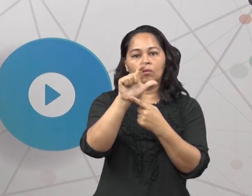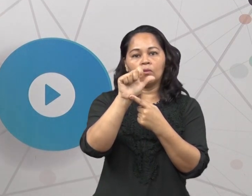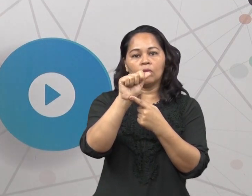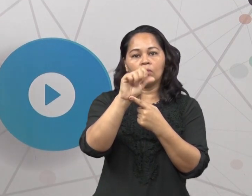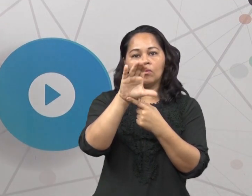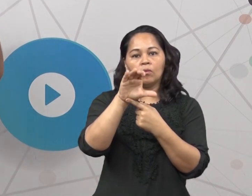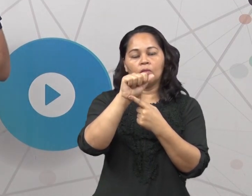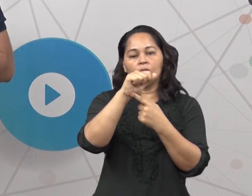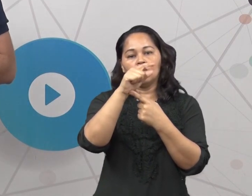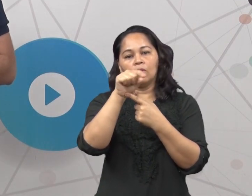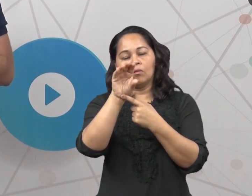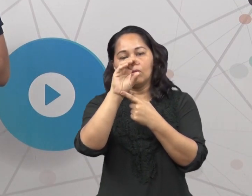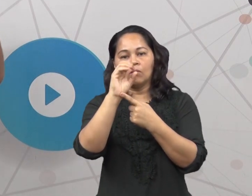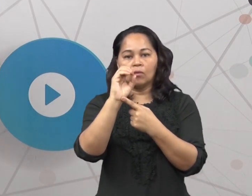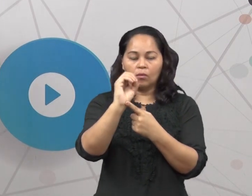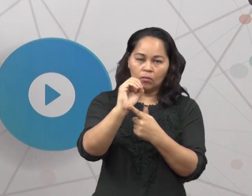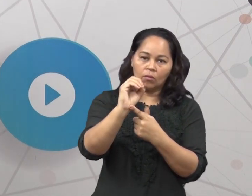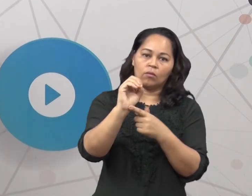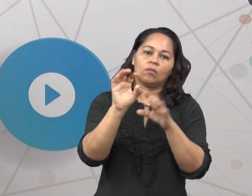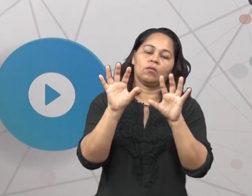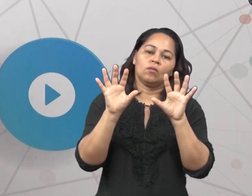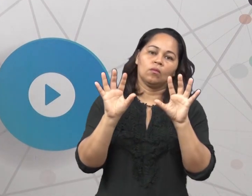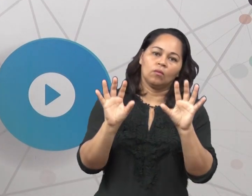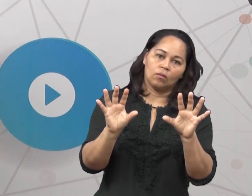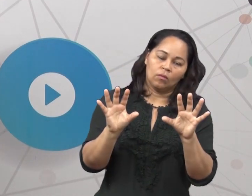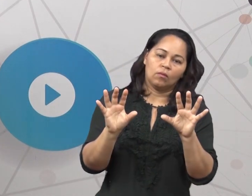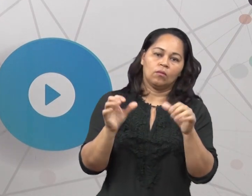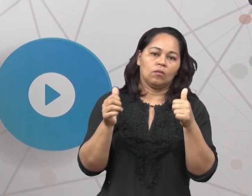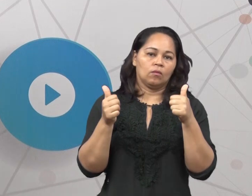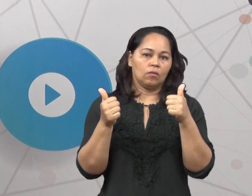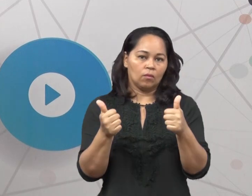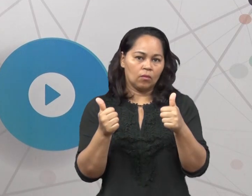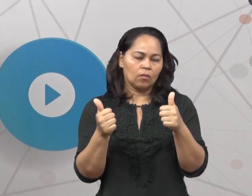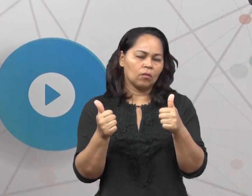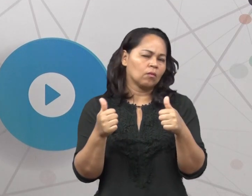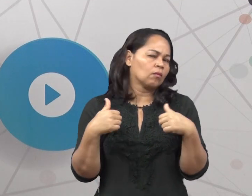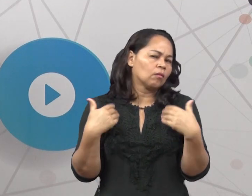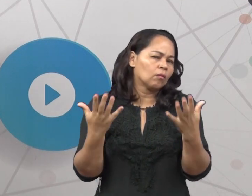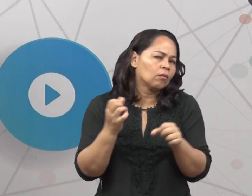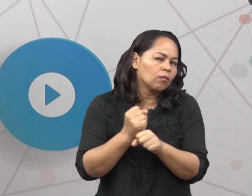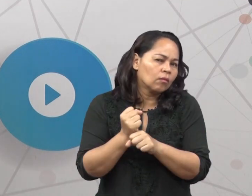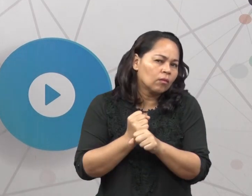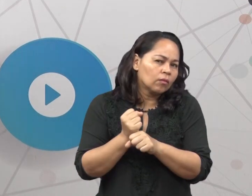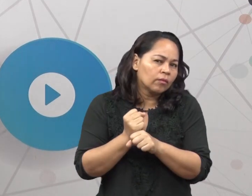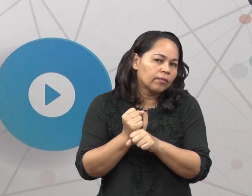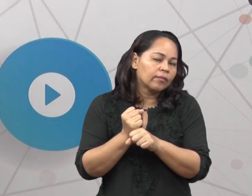Por isso nós chamamos de sistema solar. E ele dura quanto tempo?